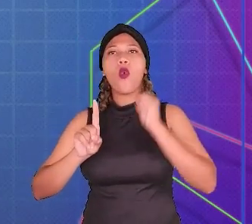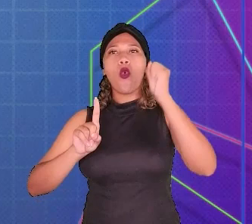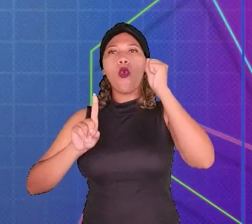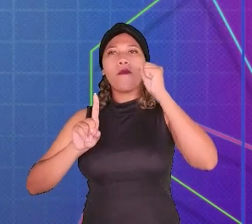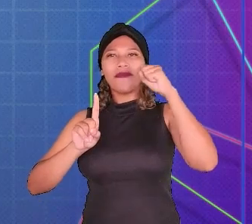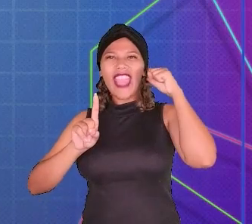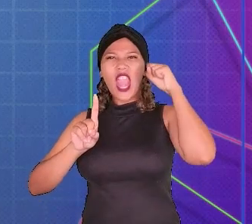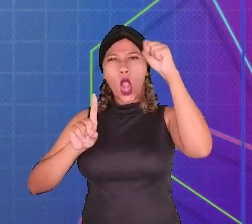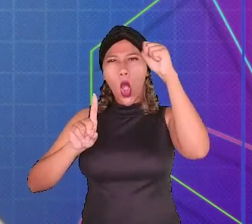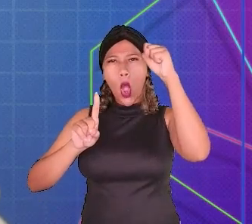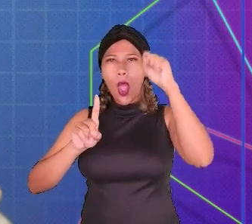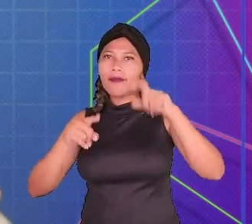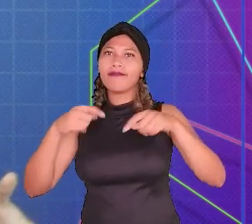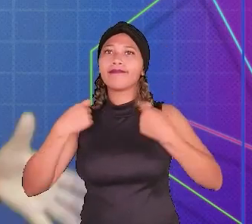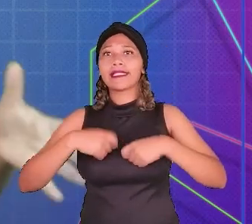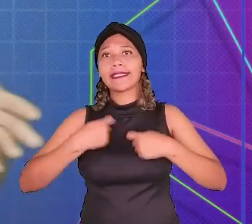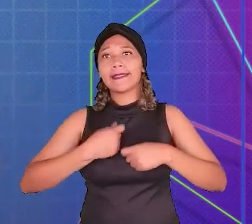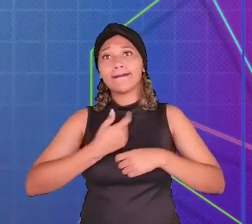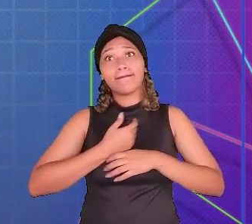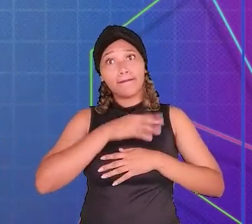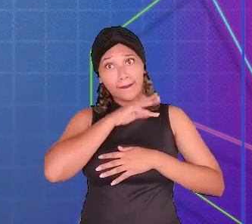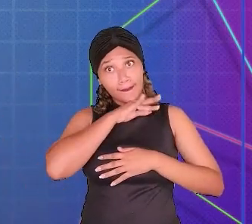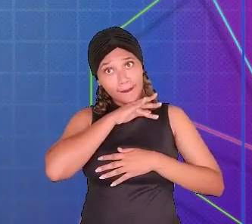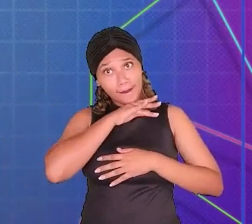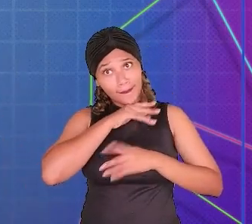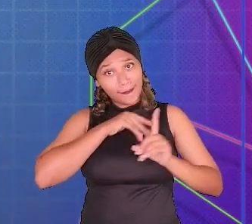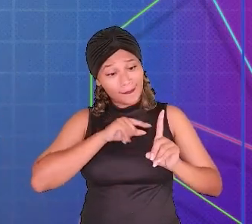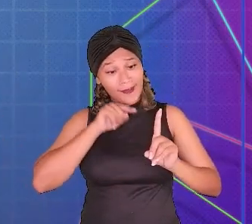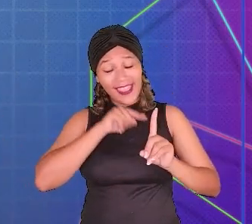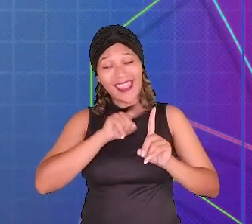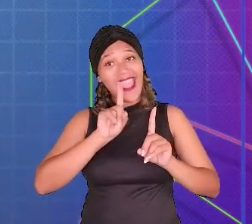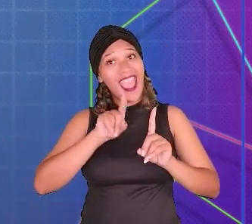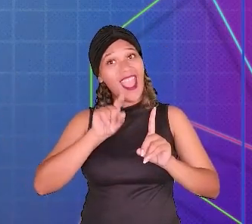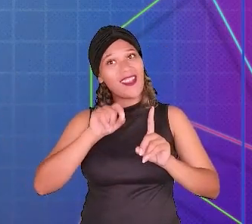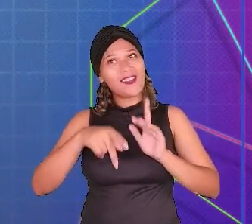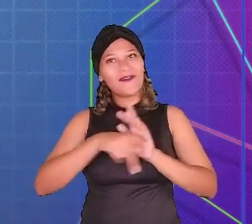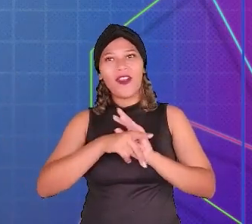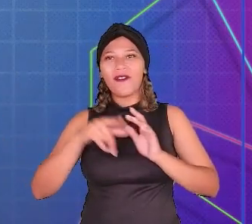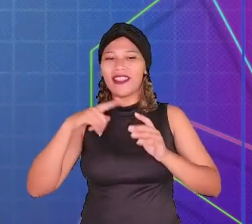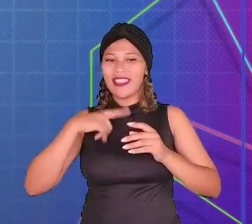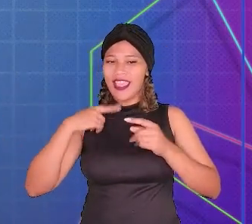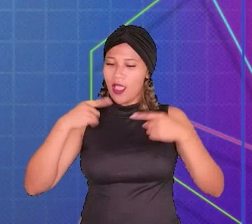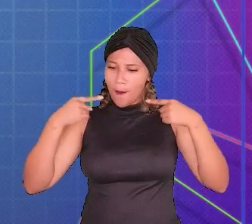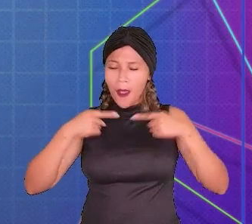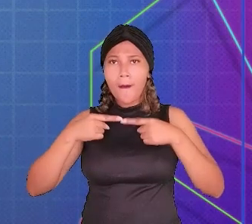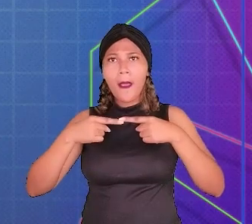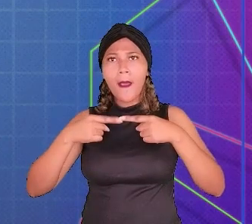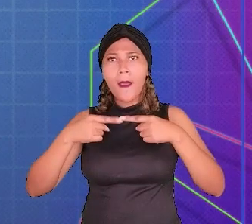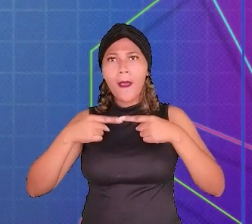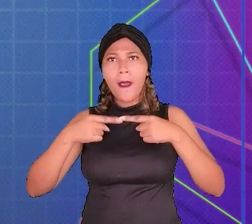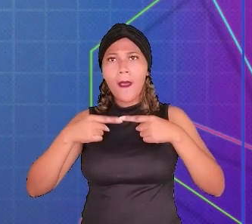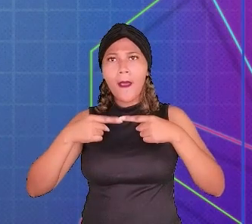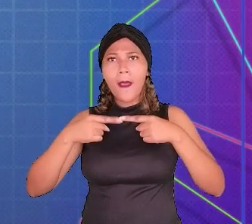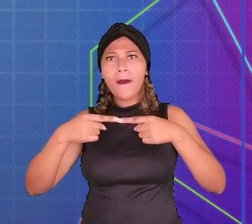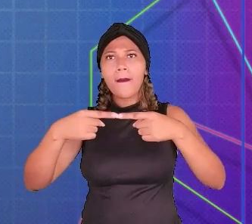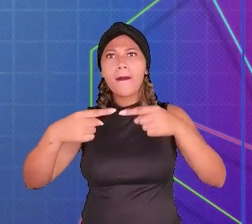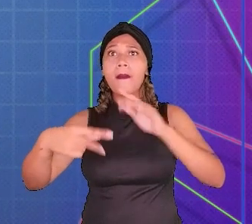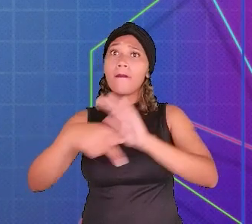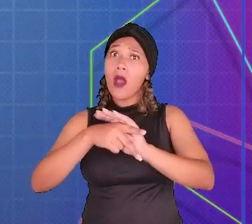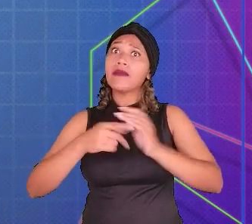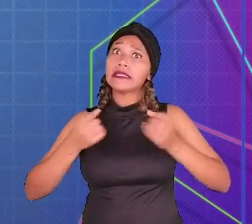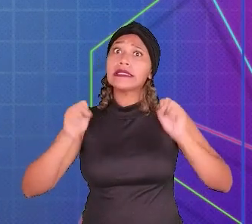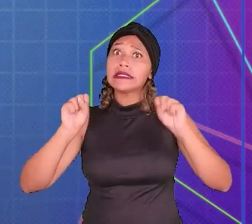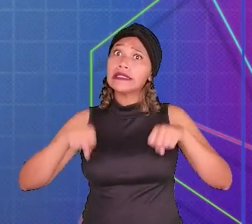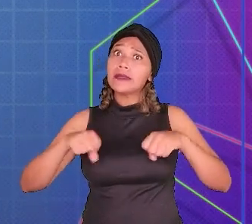Isso mesmo, um vilão. Os antagonistas são muito importantes para traçar o arco narrativo de sua história. Reforço, antagonista. O